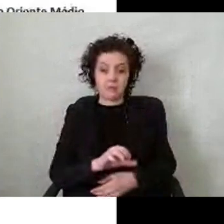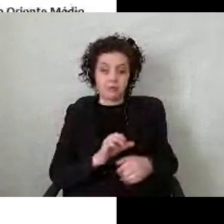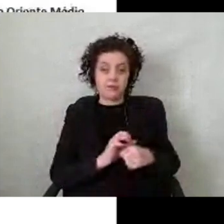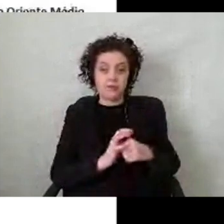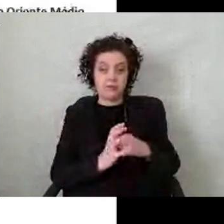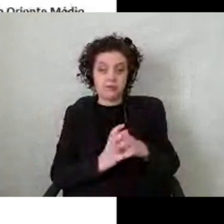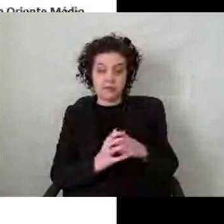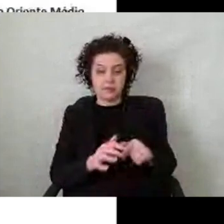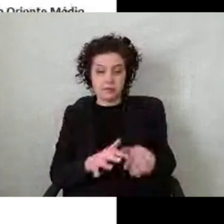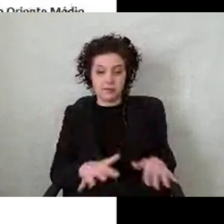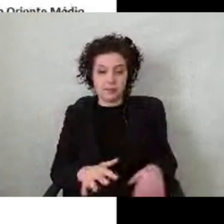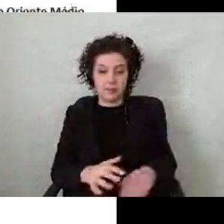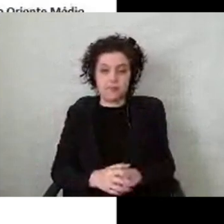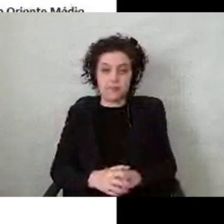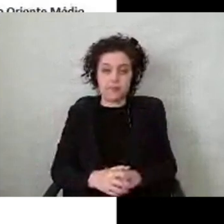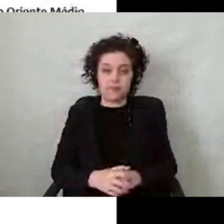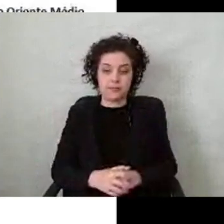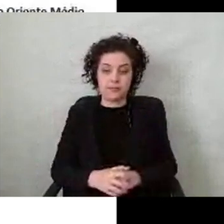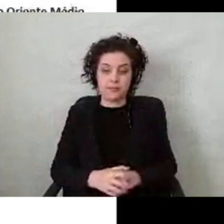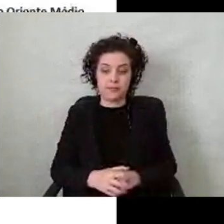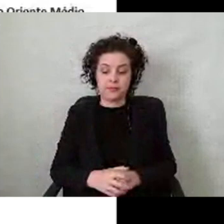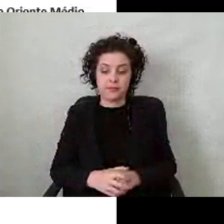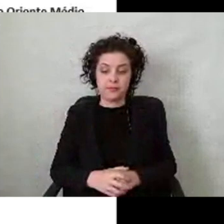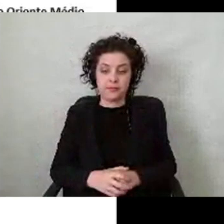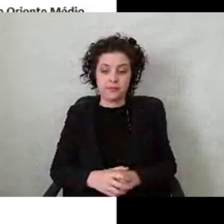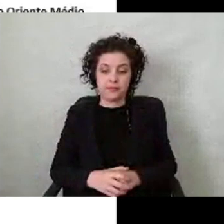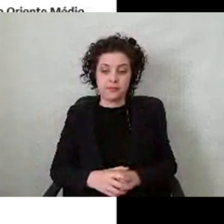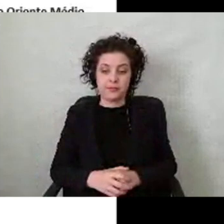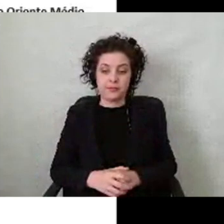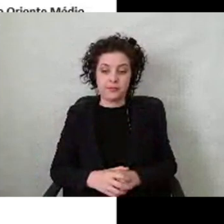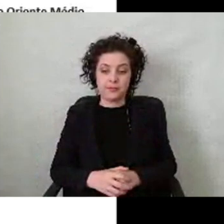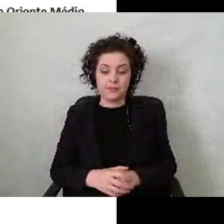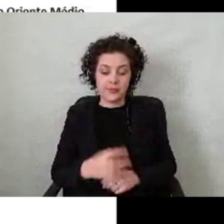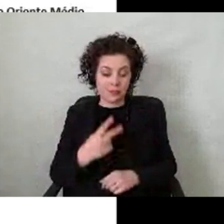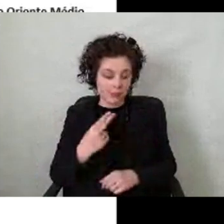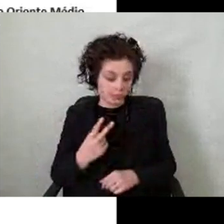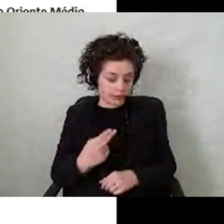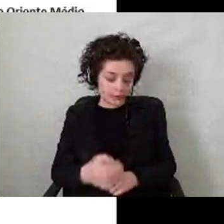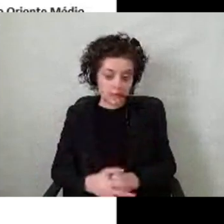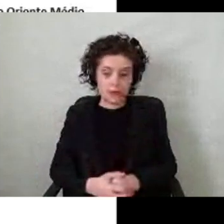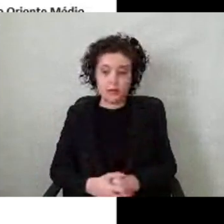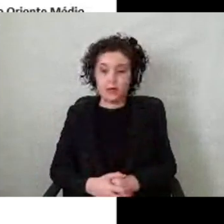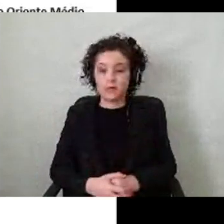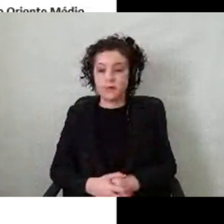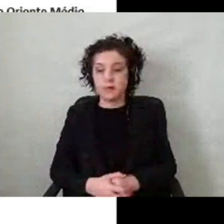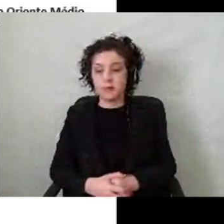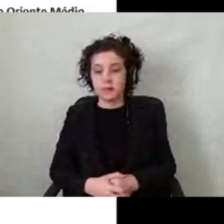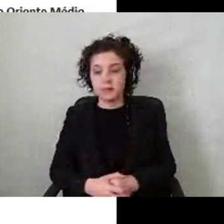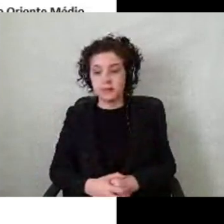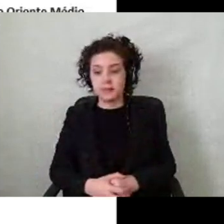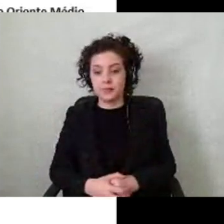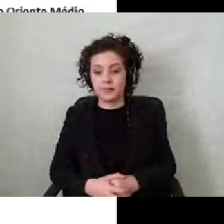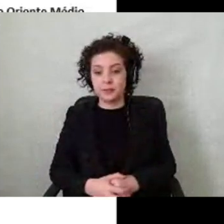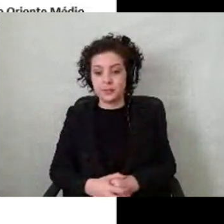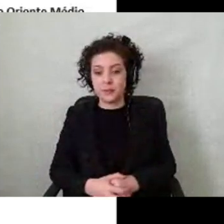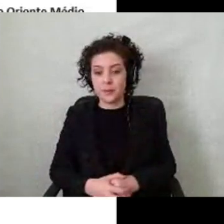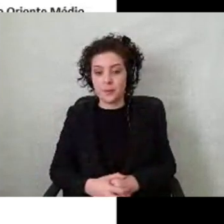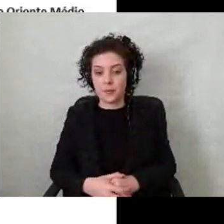Então, como eu mencionei, os coronavírus, eles têm seus hospedeiras.